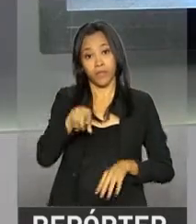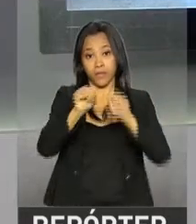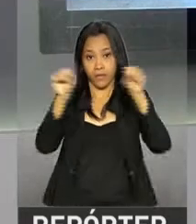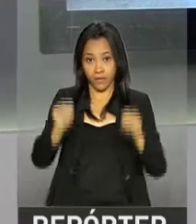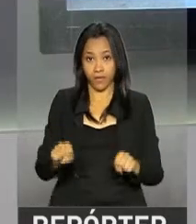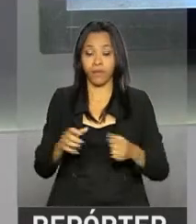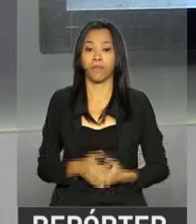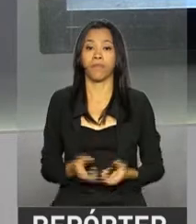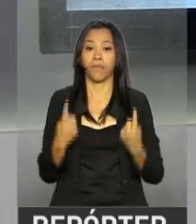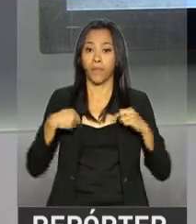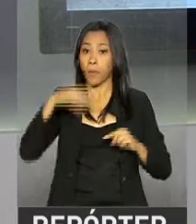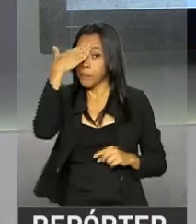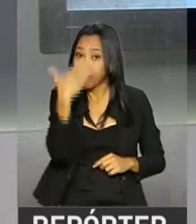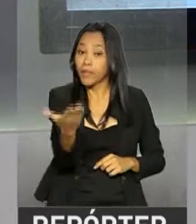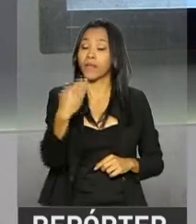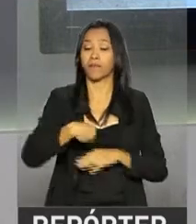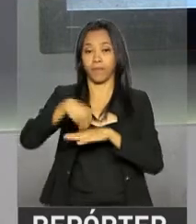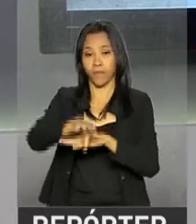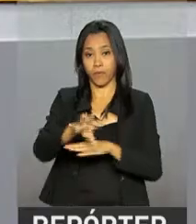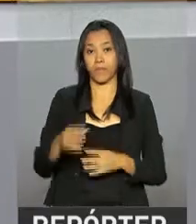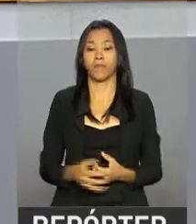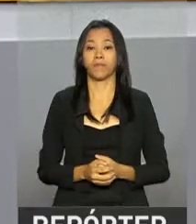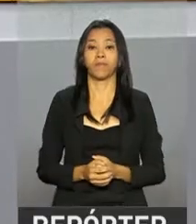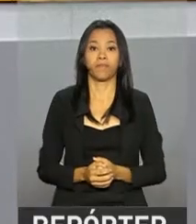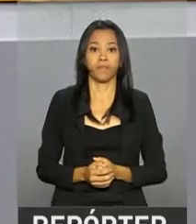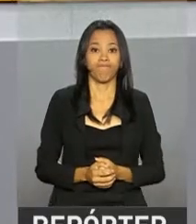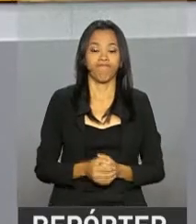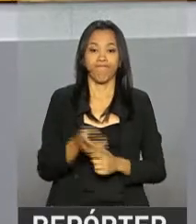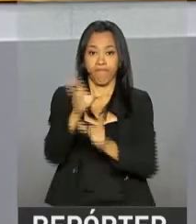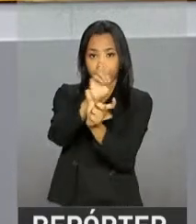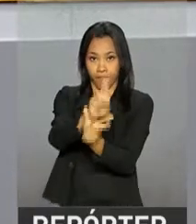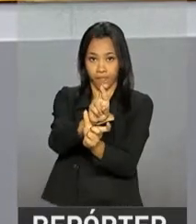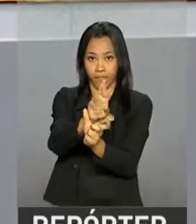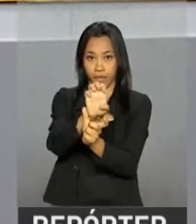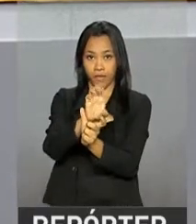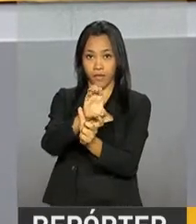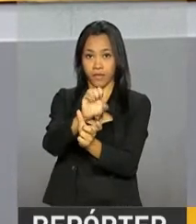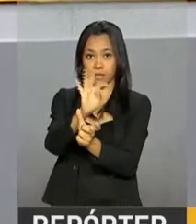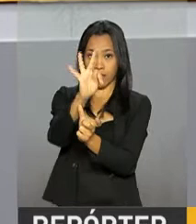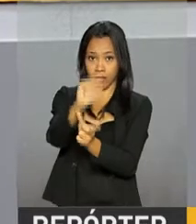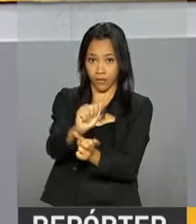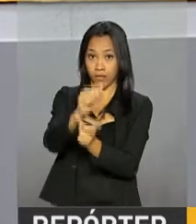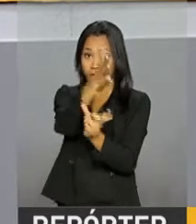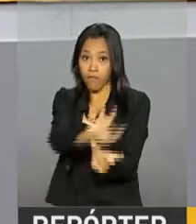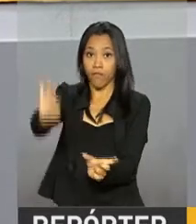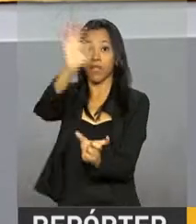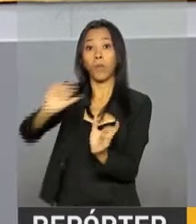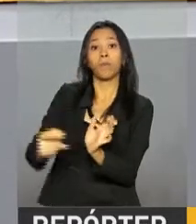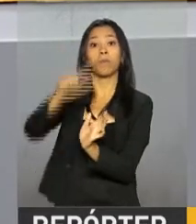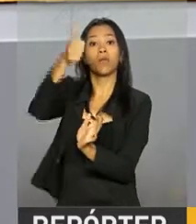muito obrigada mara pelas suas informações a receita federal libera para consulta ao primeiro lote multiexercício